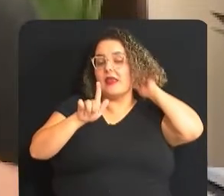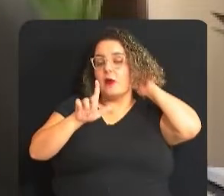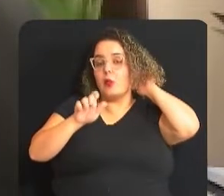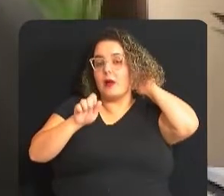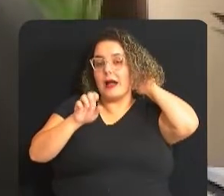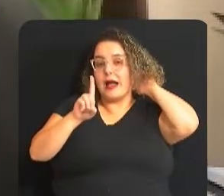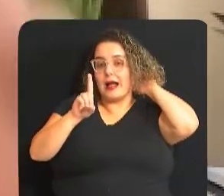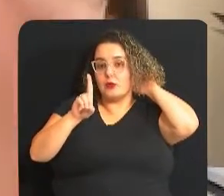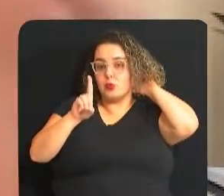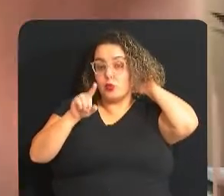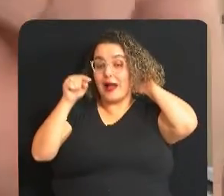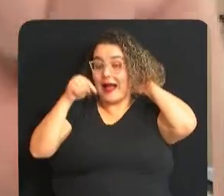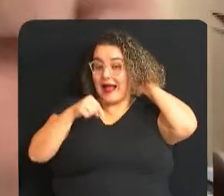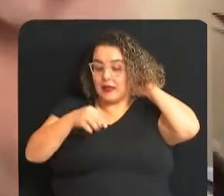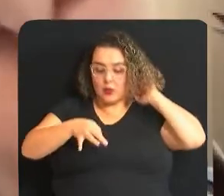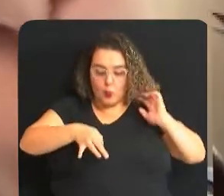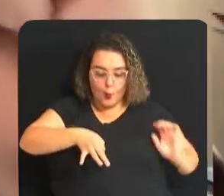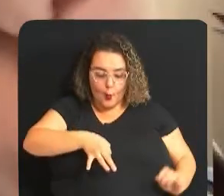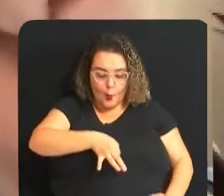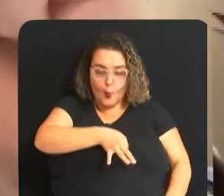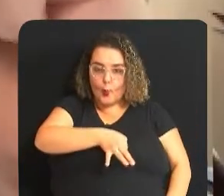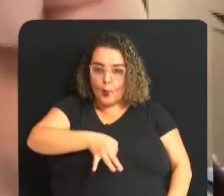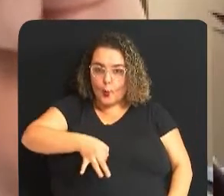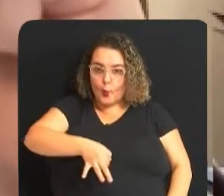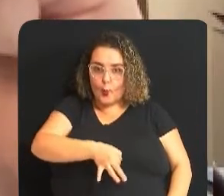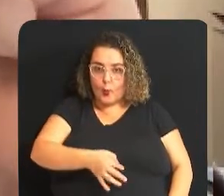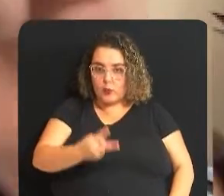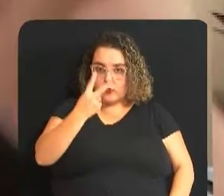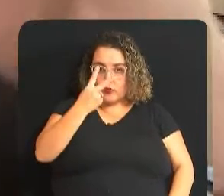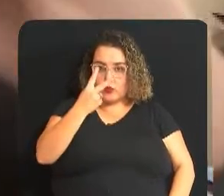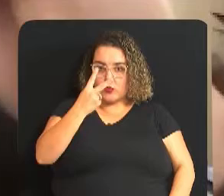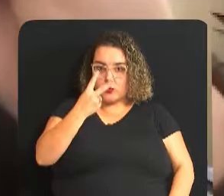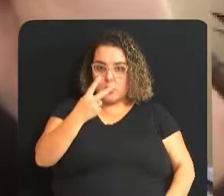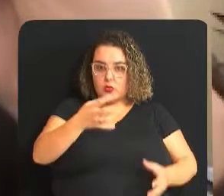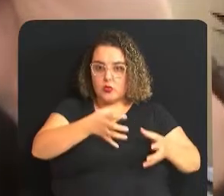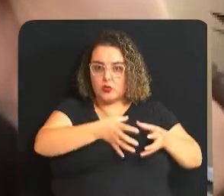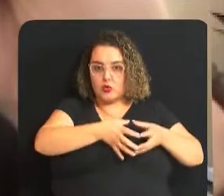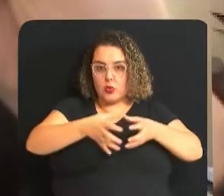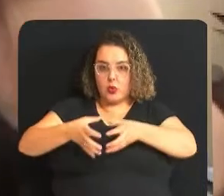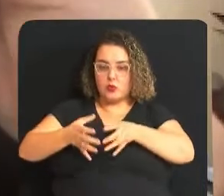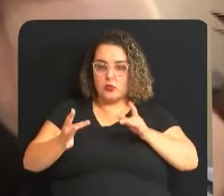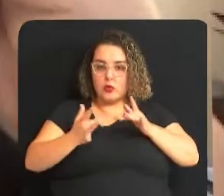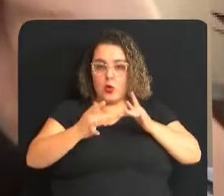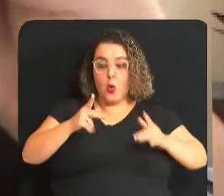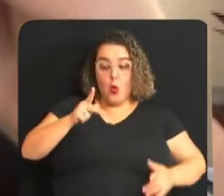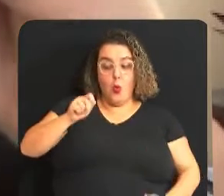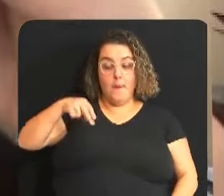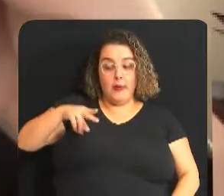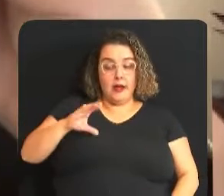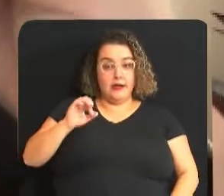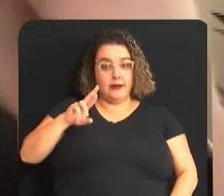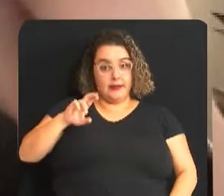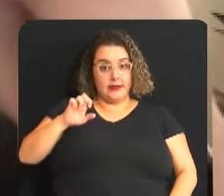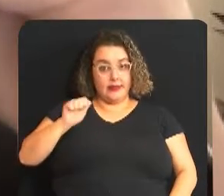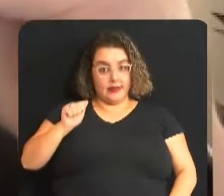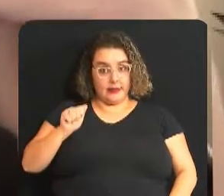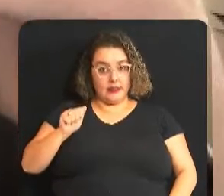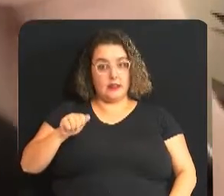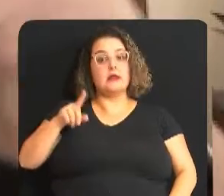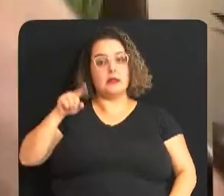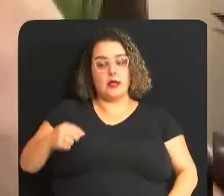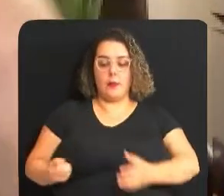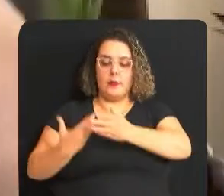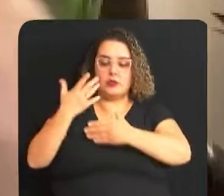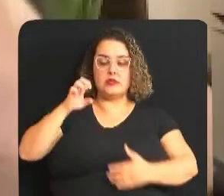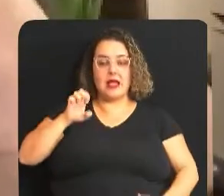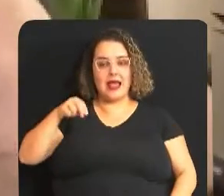logo de cara, já tem 2 órgãos interligados. O pâncreas, que produz enzimas no pâncreas para